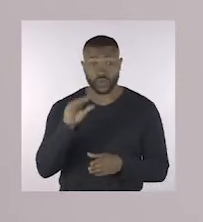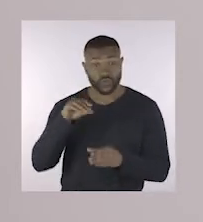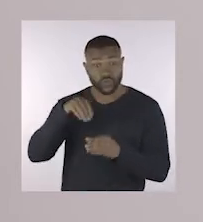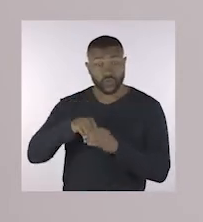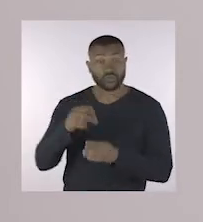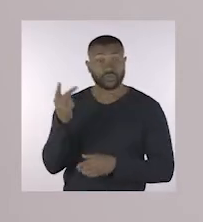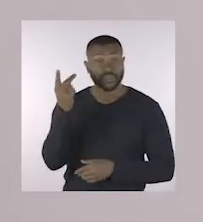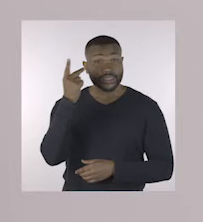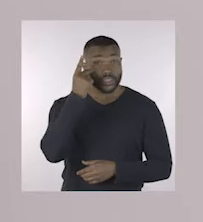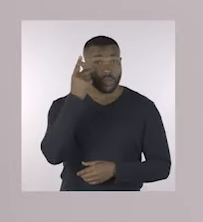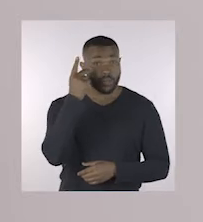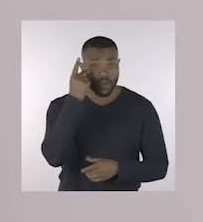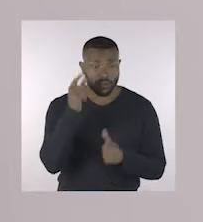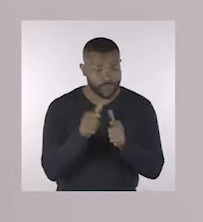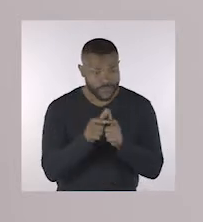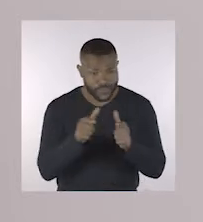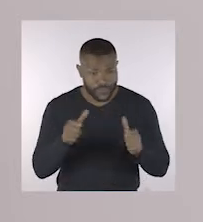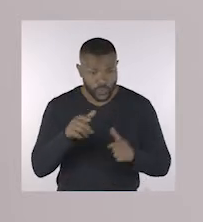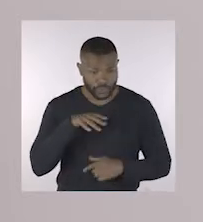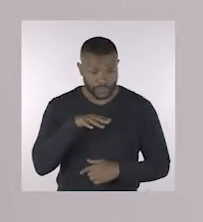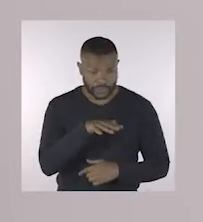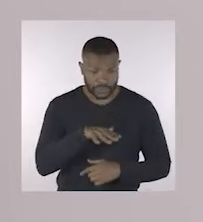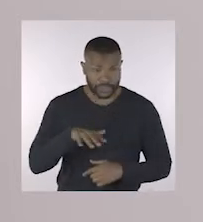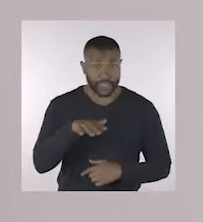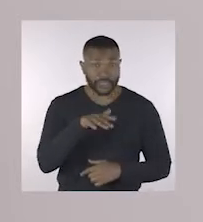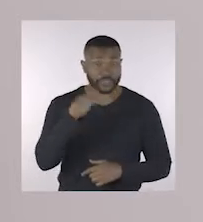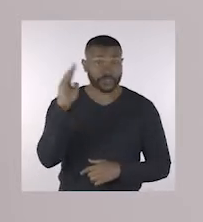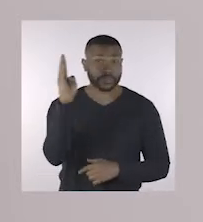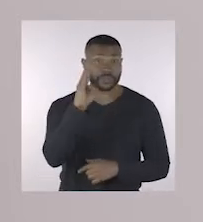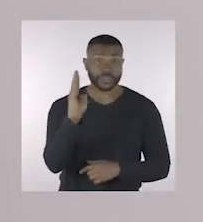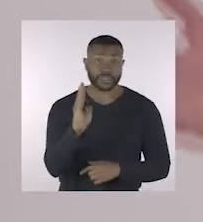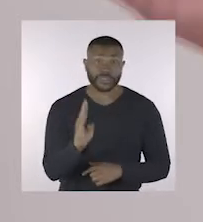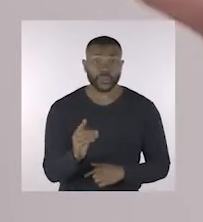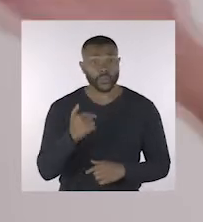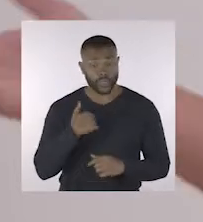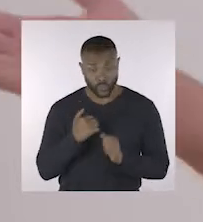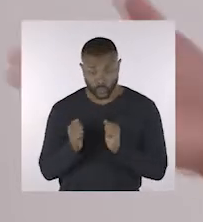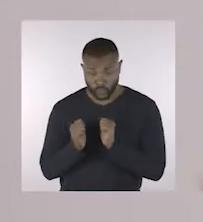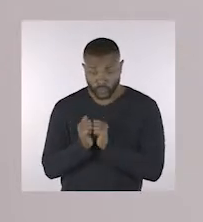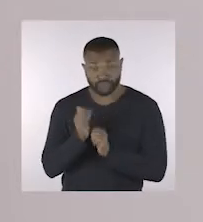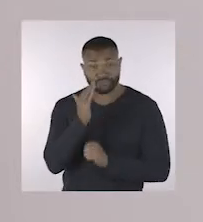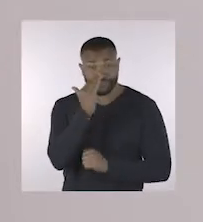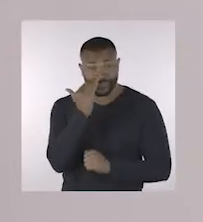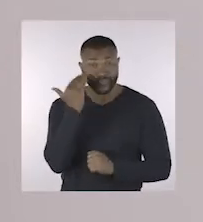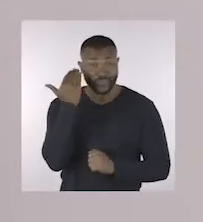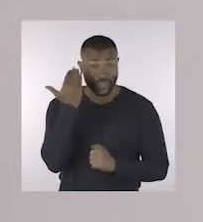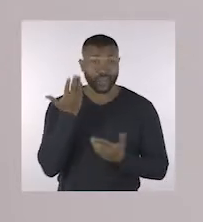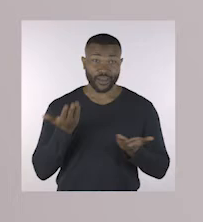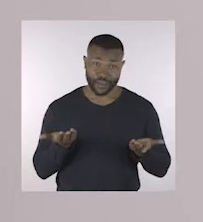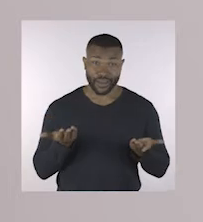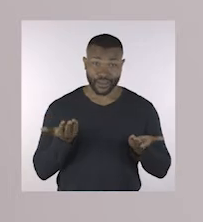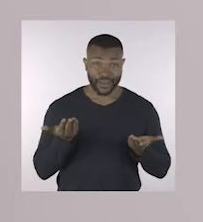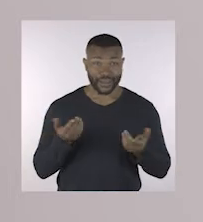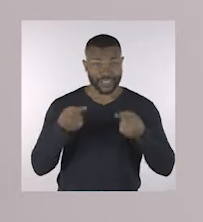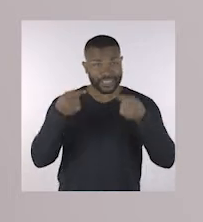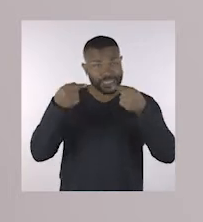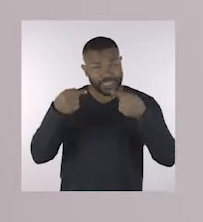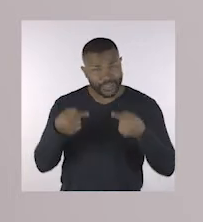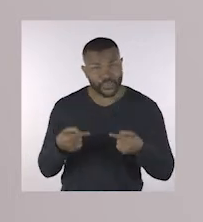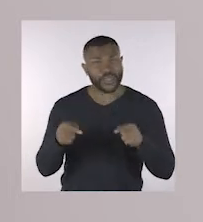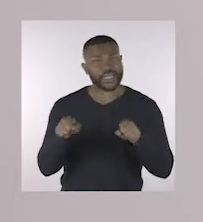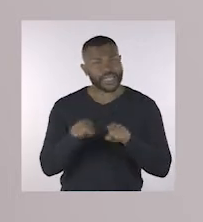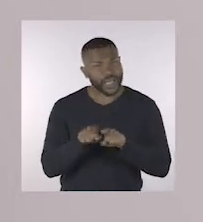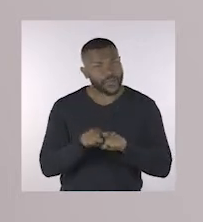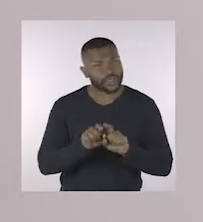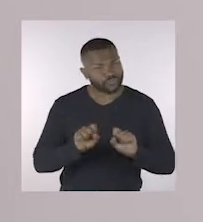a eleição de São Paulo que a maior cidade do nosso país e eu tô junto com jilmar tatto aqui nessa